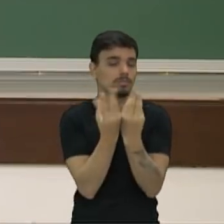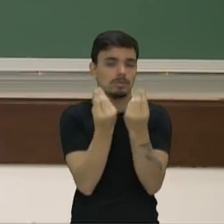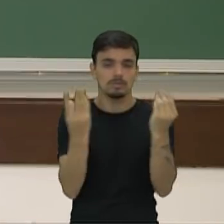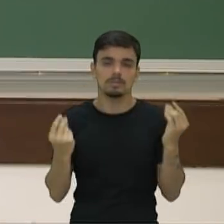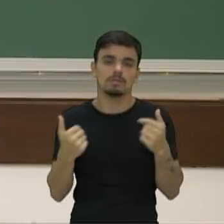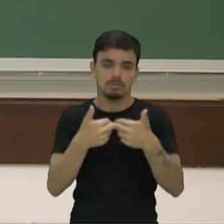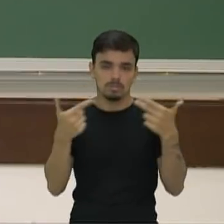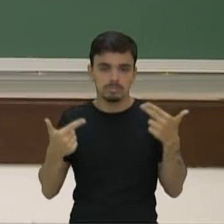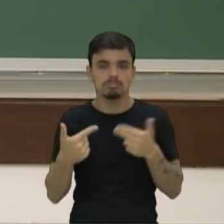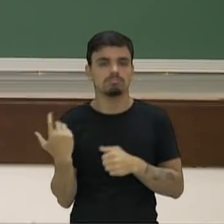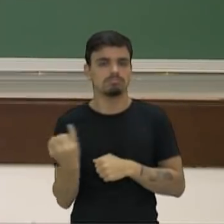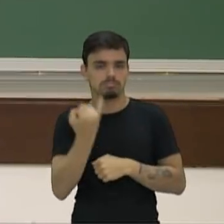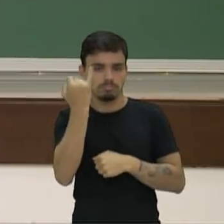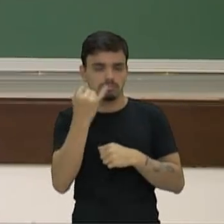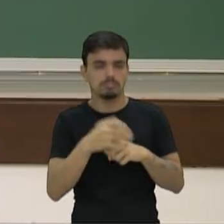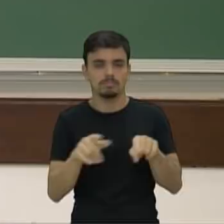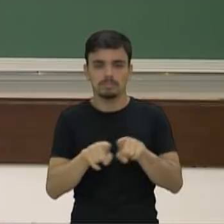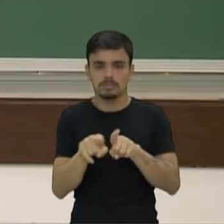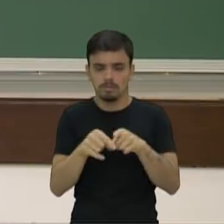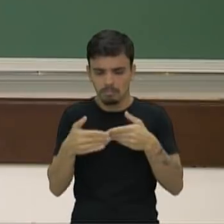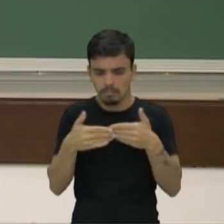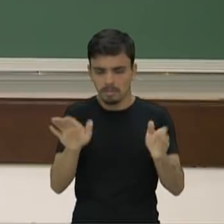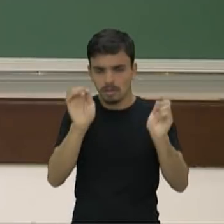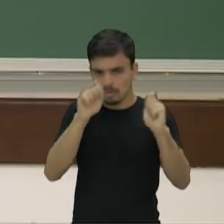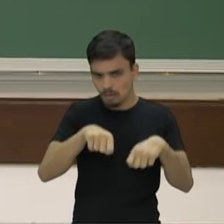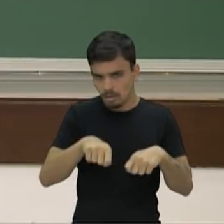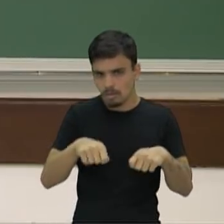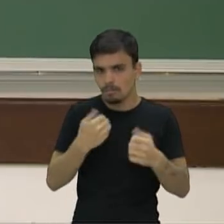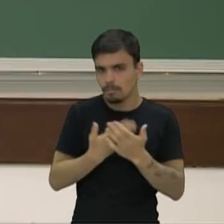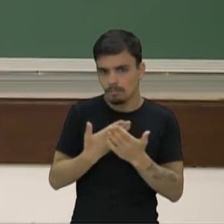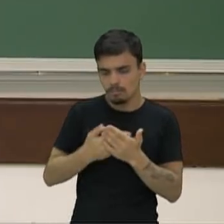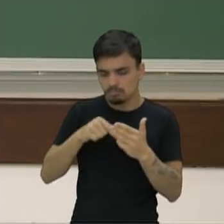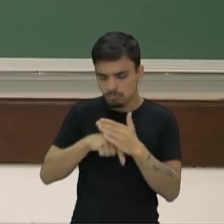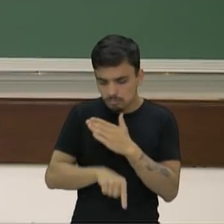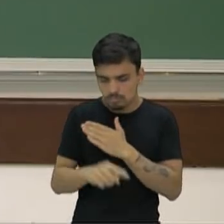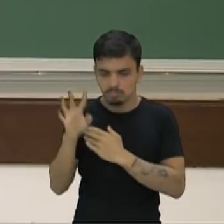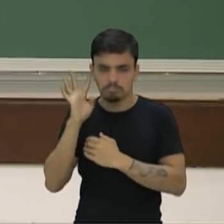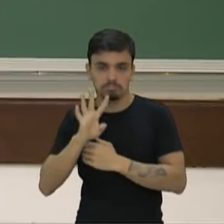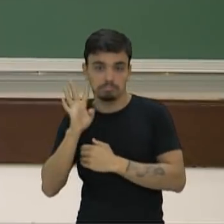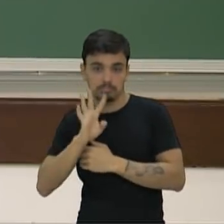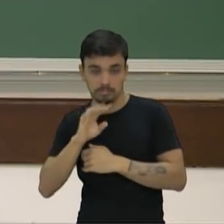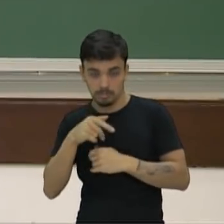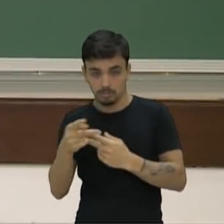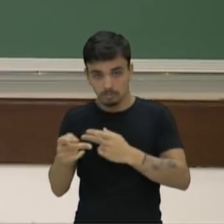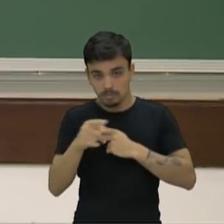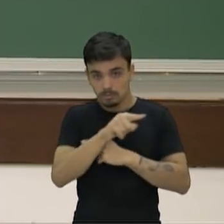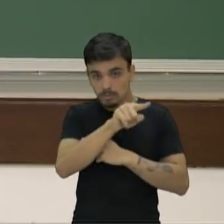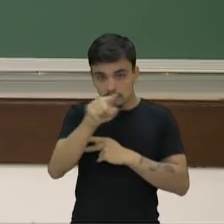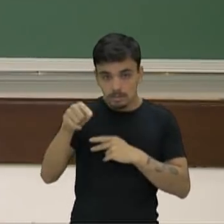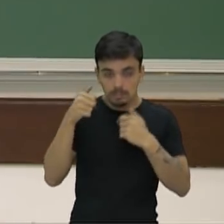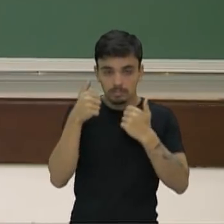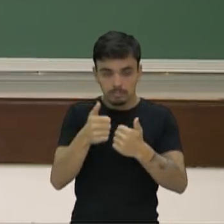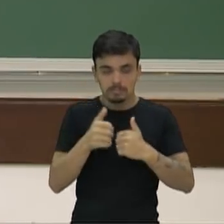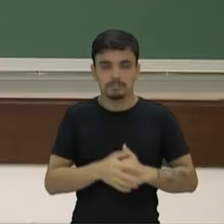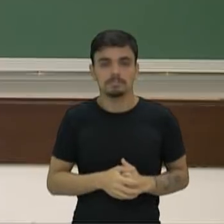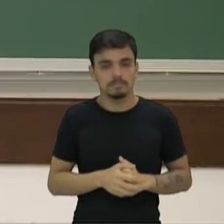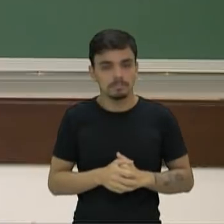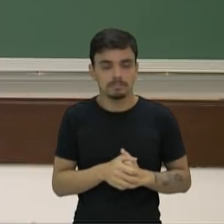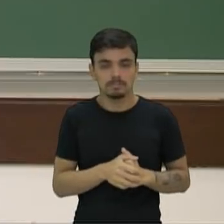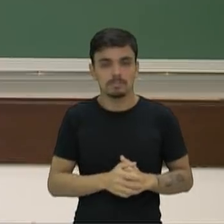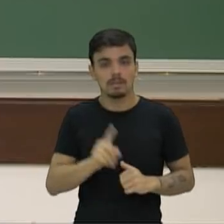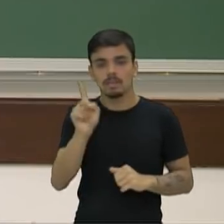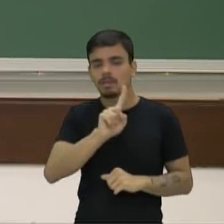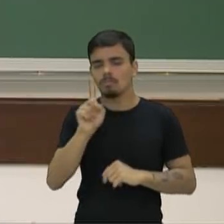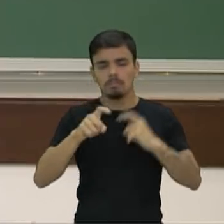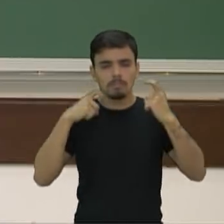assim, abrindo possibilidades aí de estudo bem bacana. Deixo o meu convite para vocês. Não